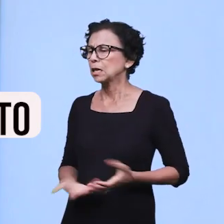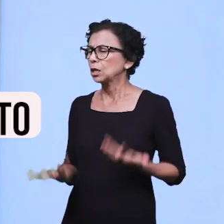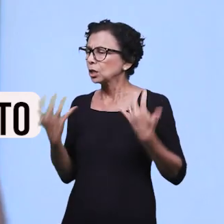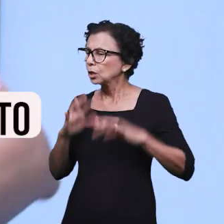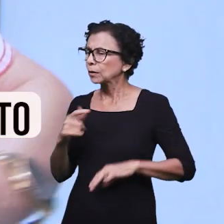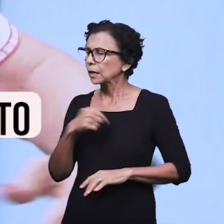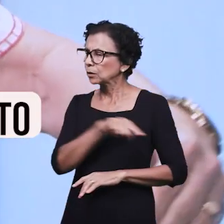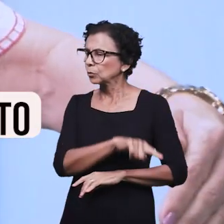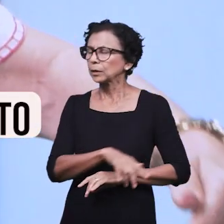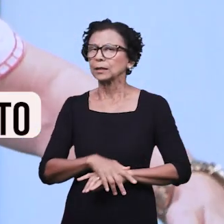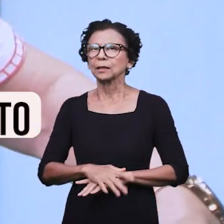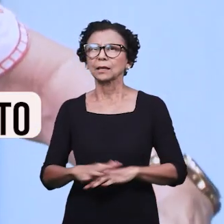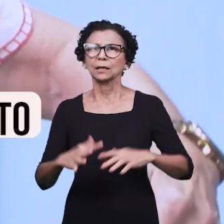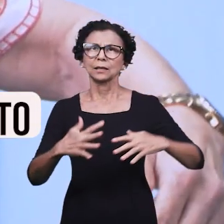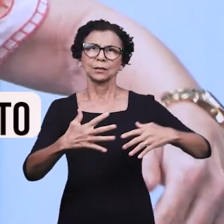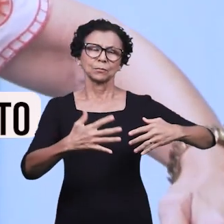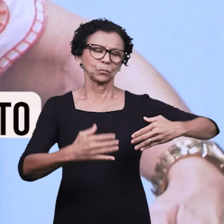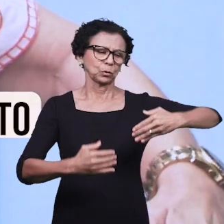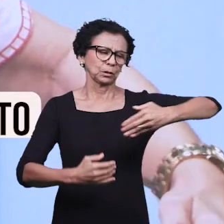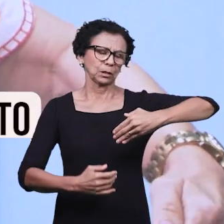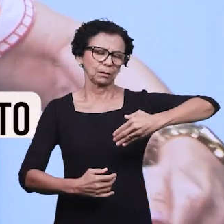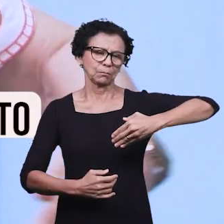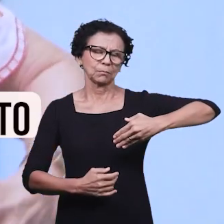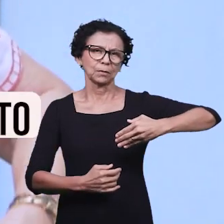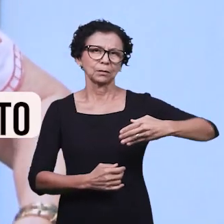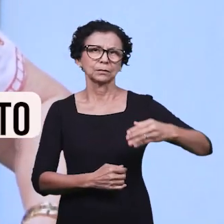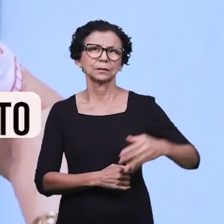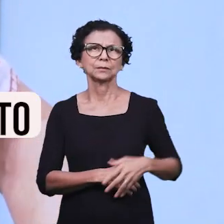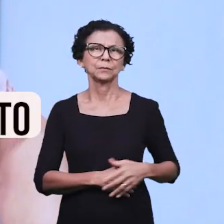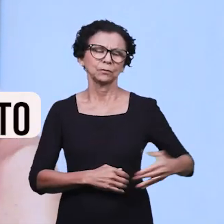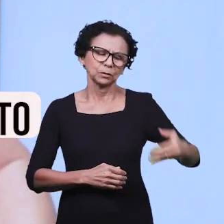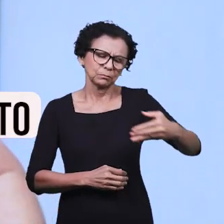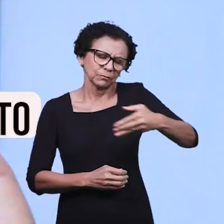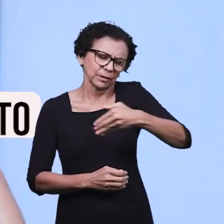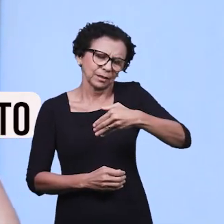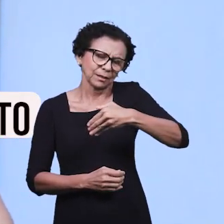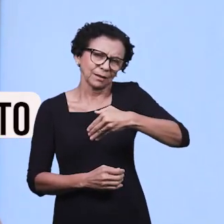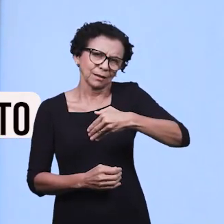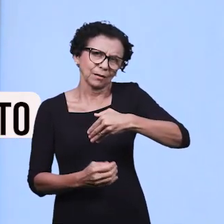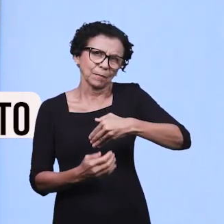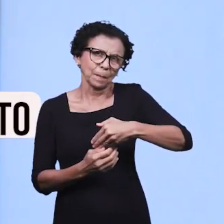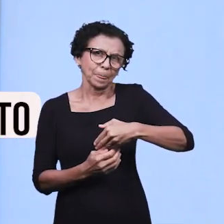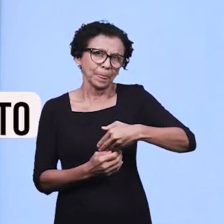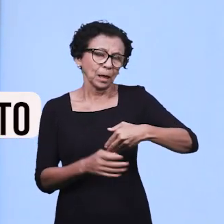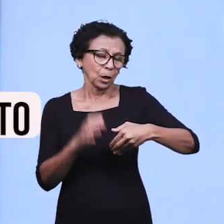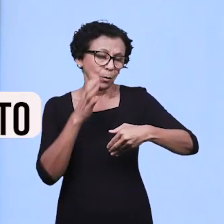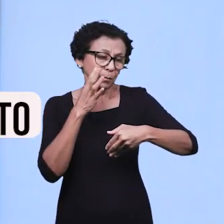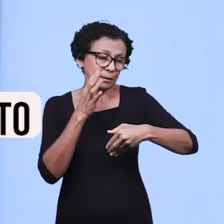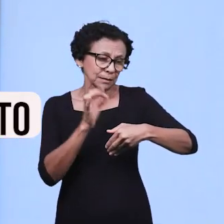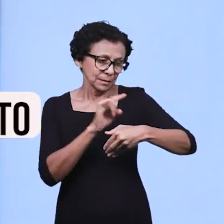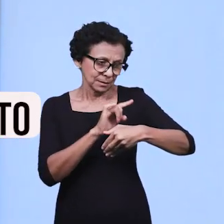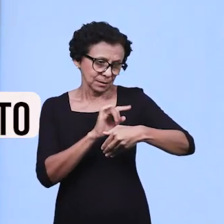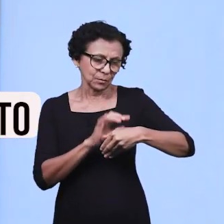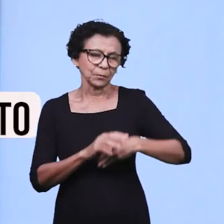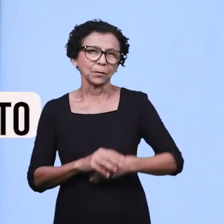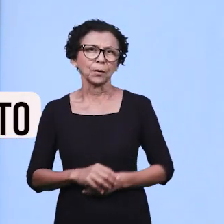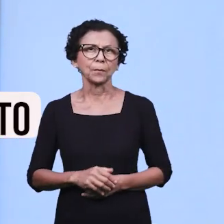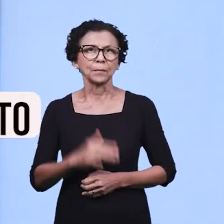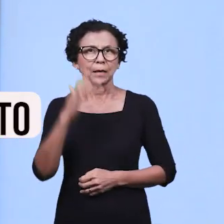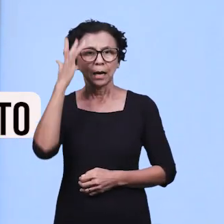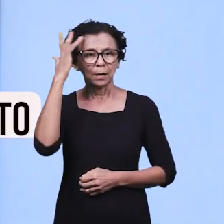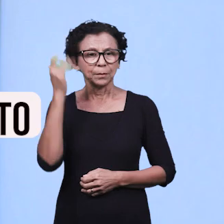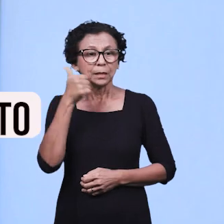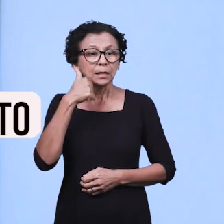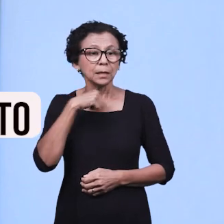seguinte. Aí eu abracei a minha filha, botei a mão, né? Cheguei ela bem pertinho de mim, assim, presta atenção numa coisa, filha. Amanhã, mamãe vai na